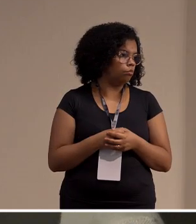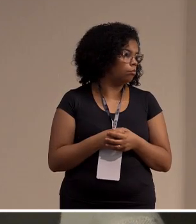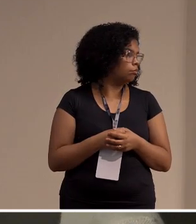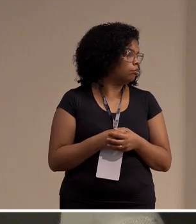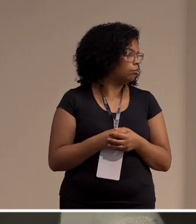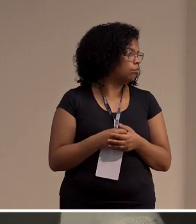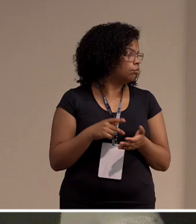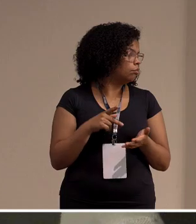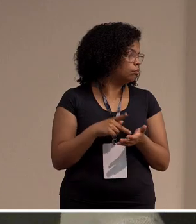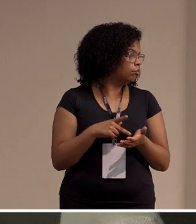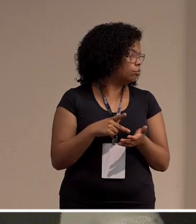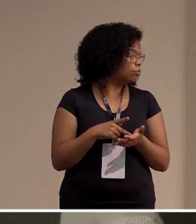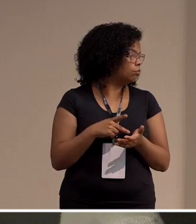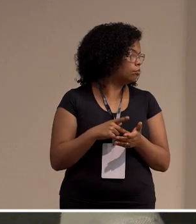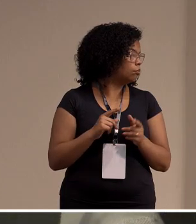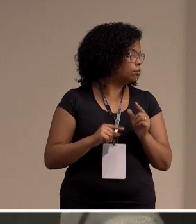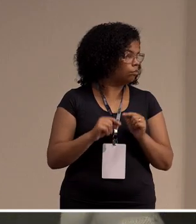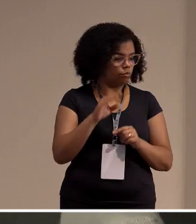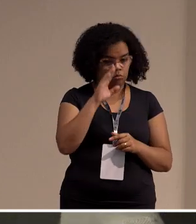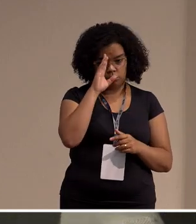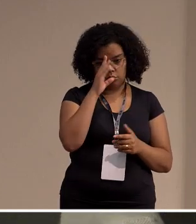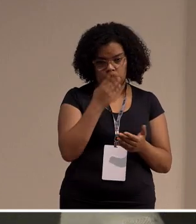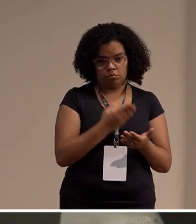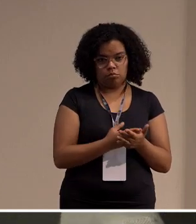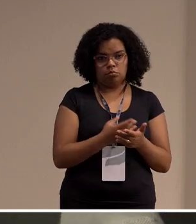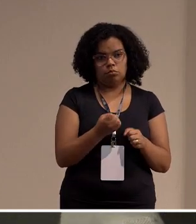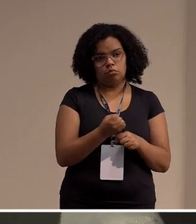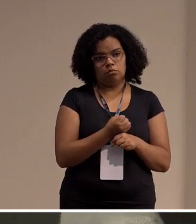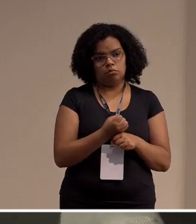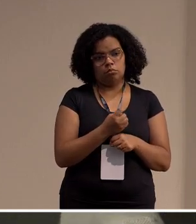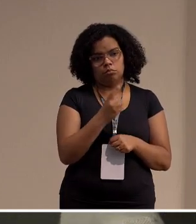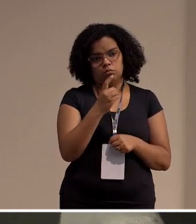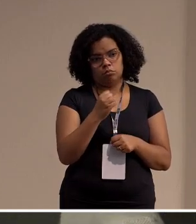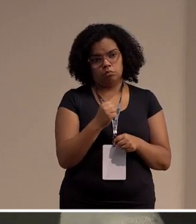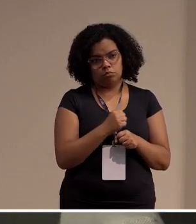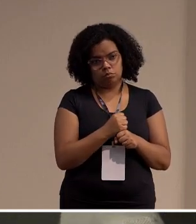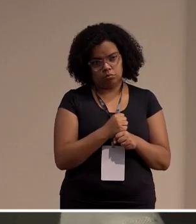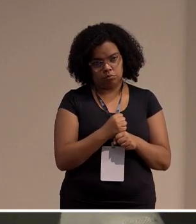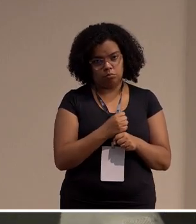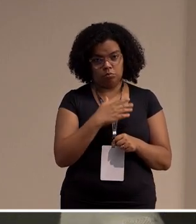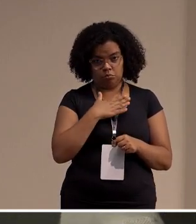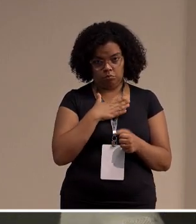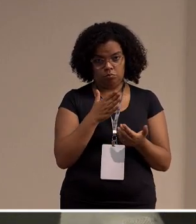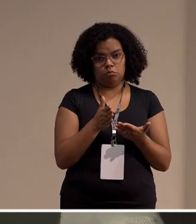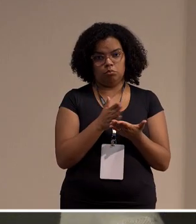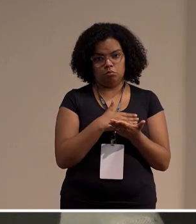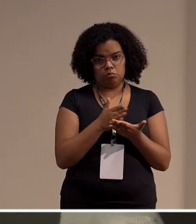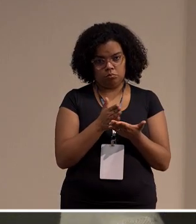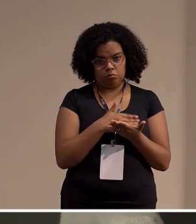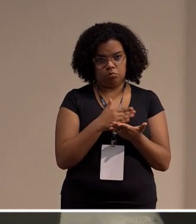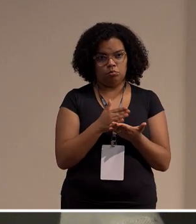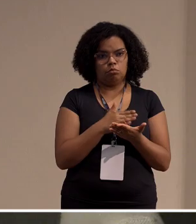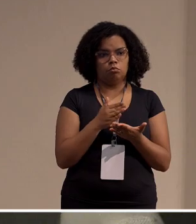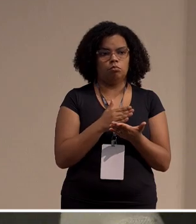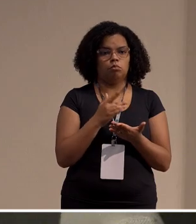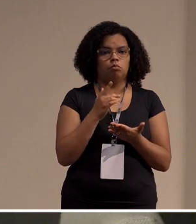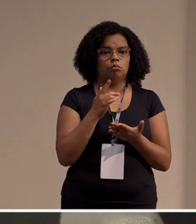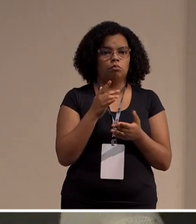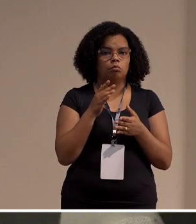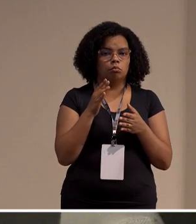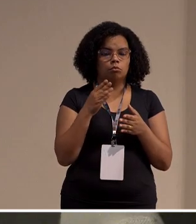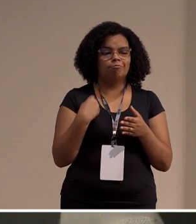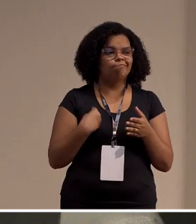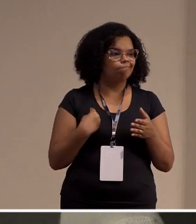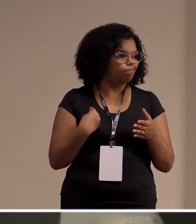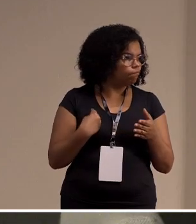é verdade, assim, que acredito que na última década, talvez, assim, os meus livros, os meus textos ficaram mais interessados pelo